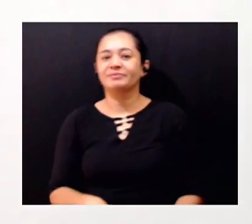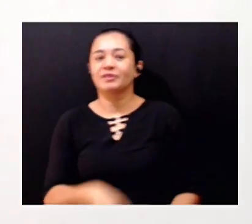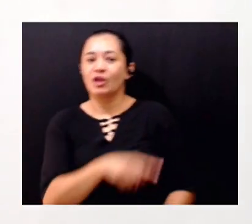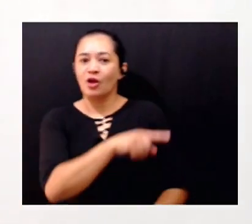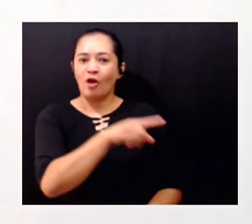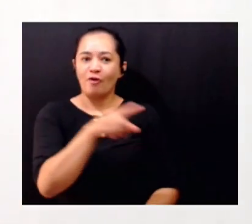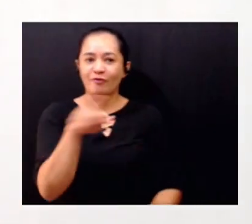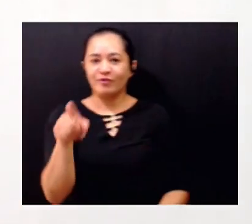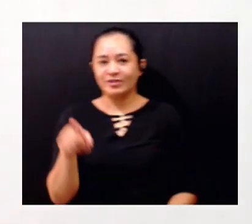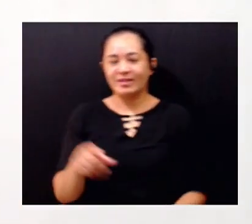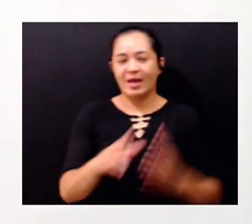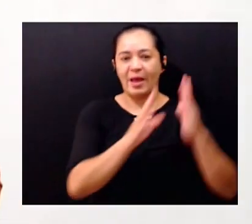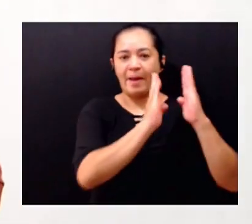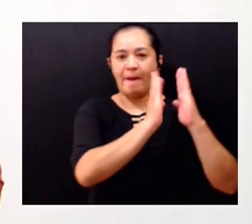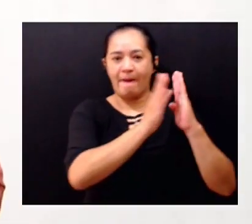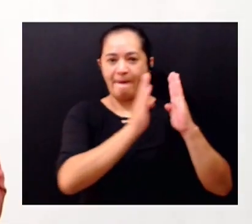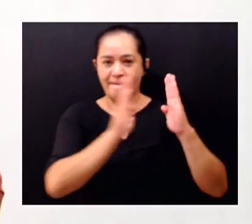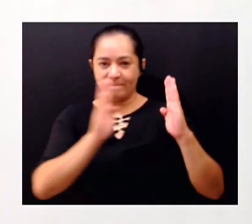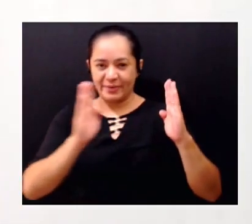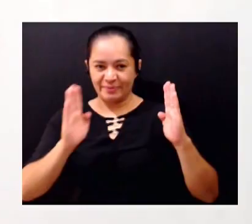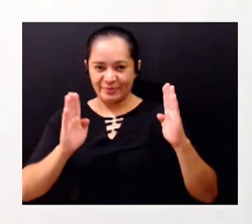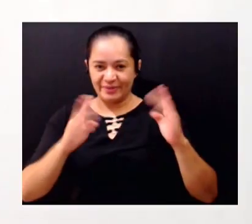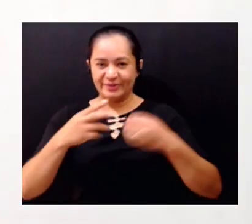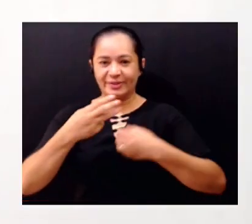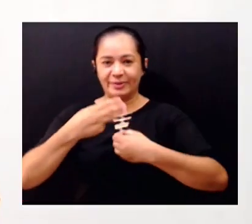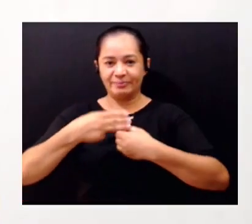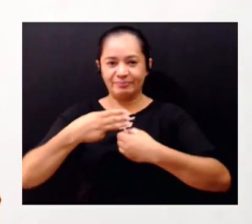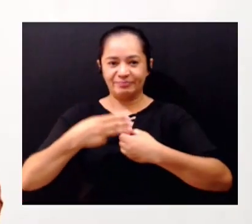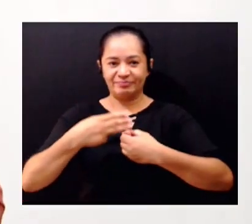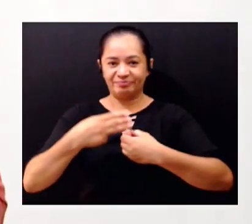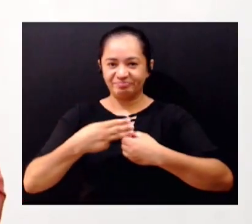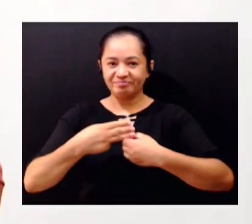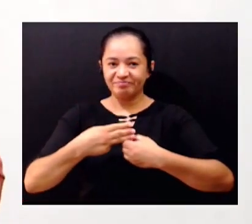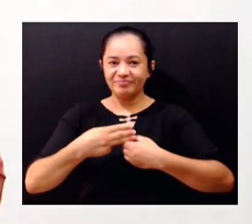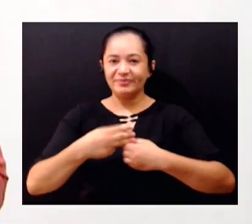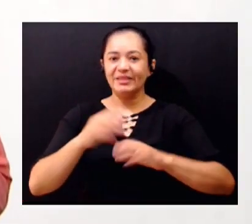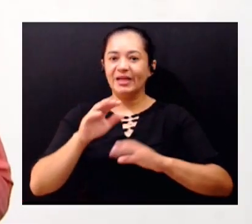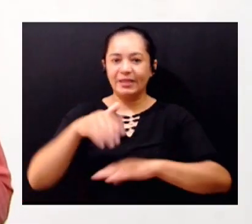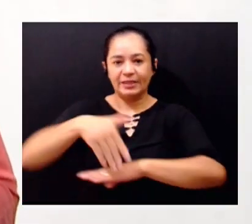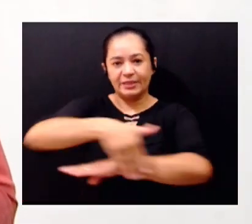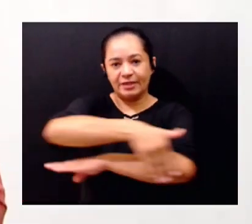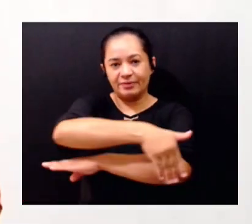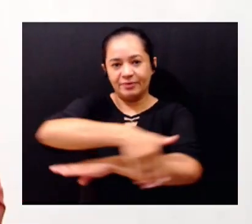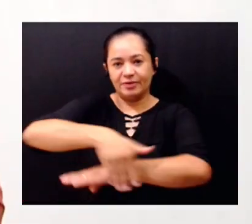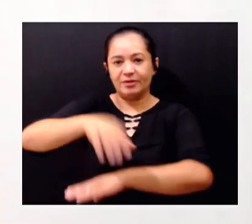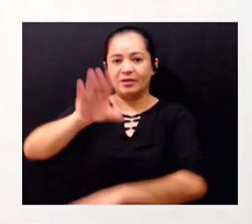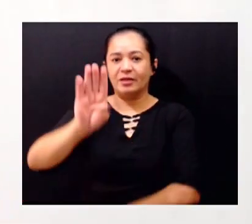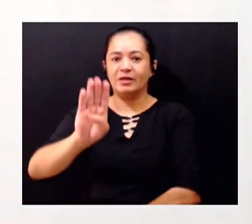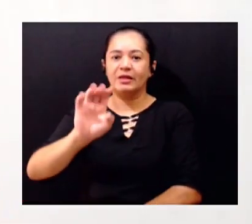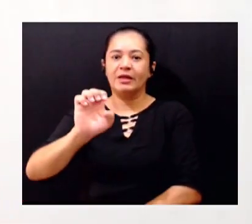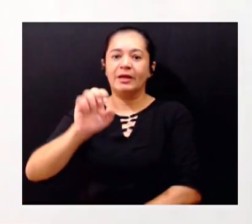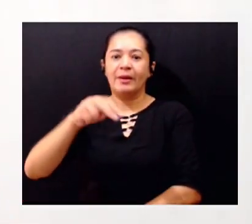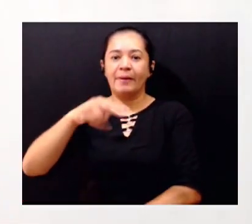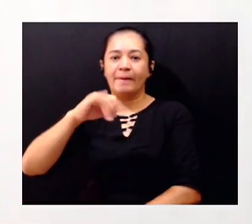Biblioteca Municipal Professor Manuel Zinck fica aqui na Avenida Benjamin Constant, número